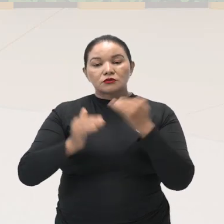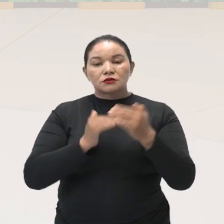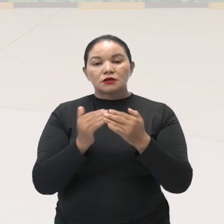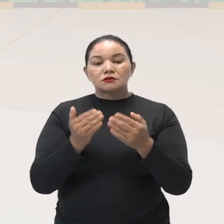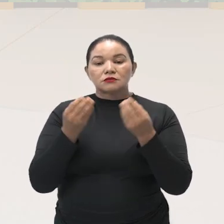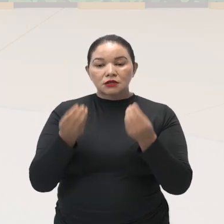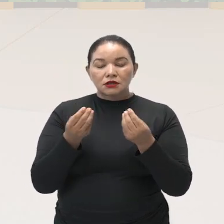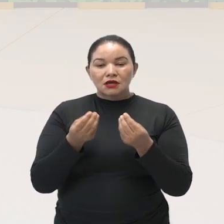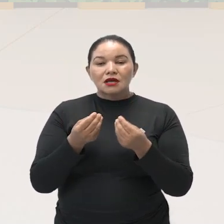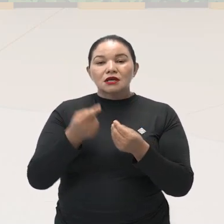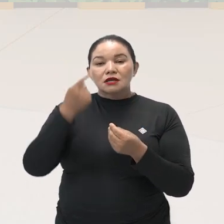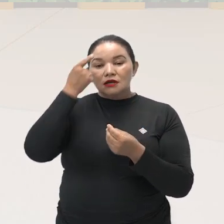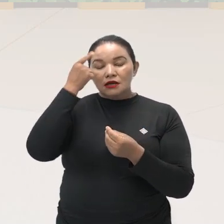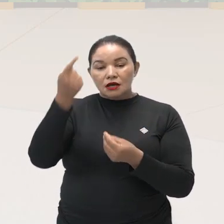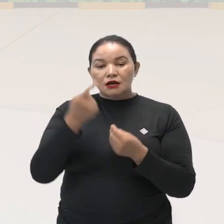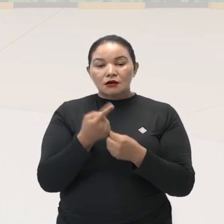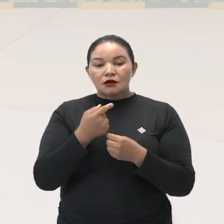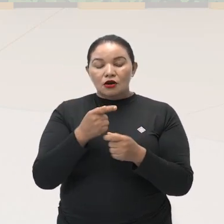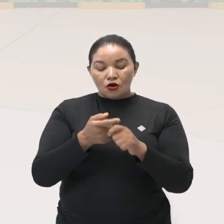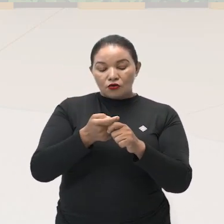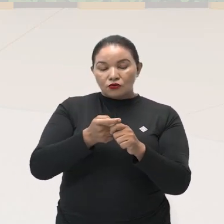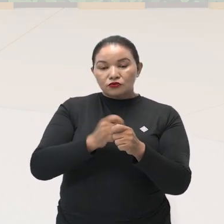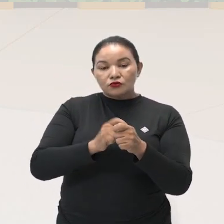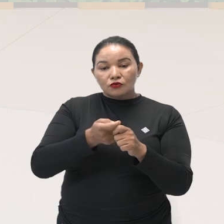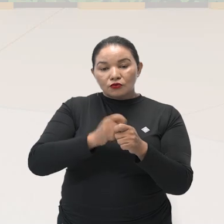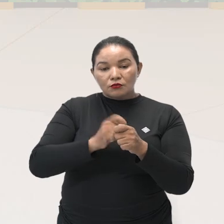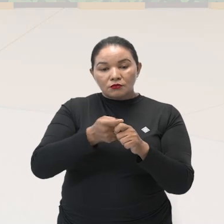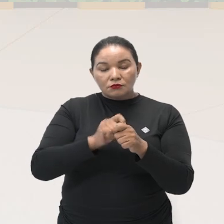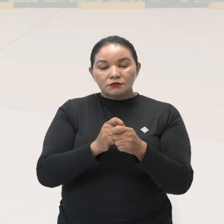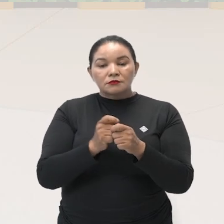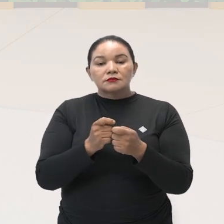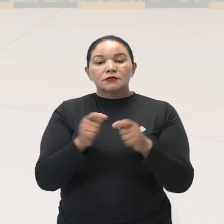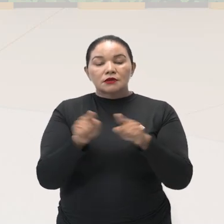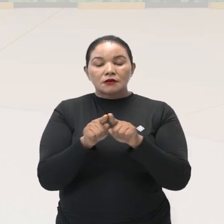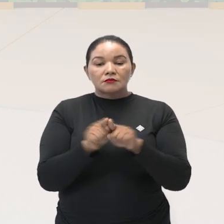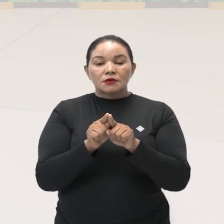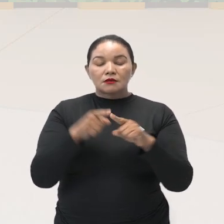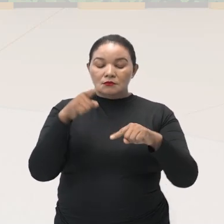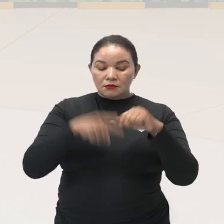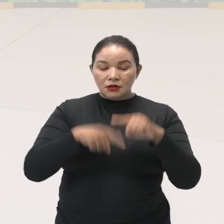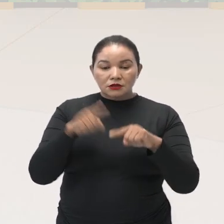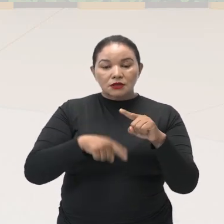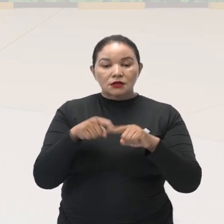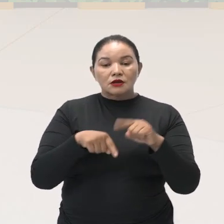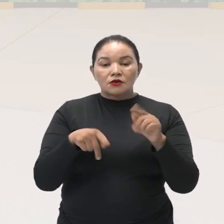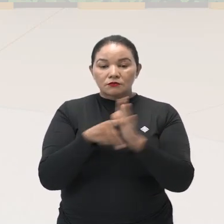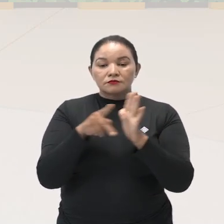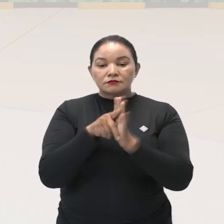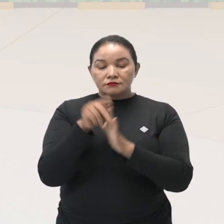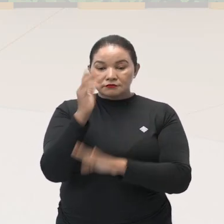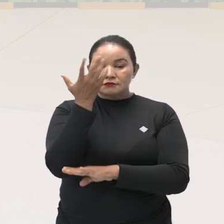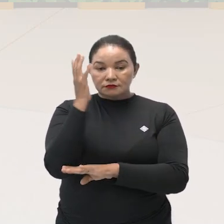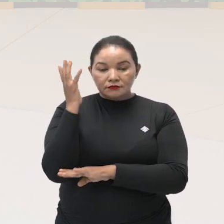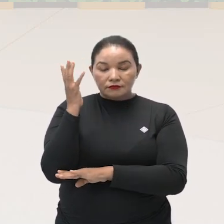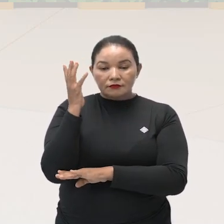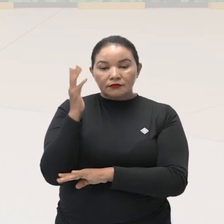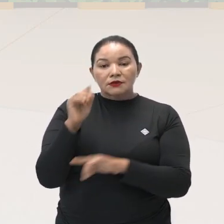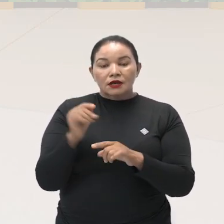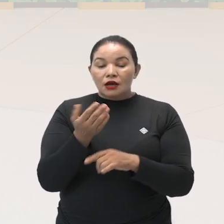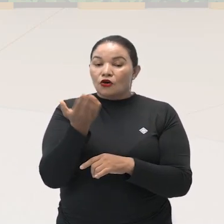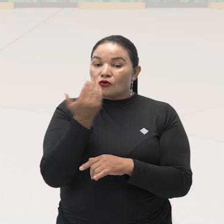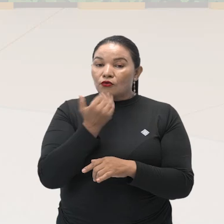do tucumã, o tucumã ele é um produto dessa árvore. A gente come ali o fruto e o resto dá